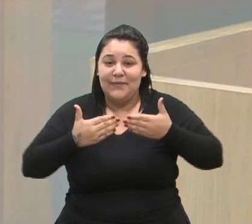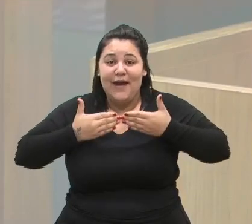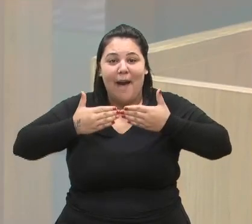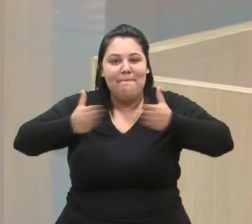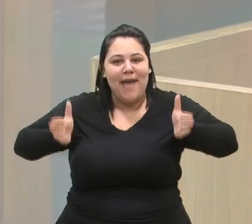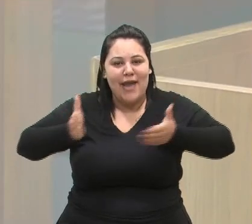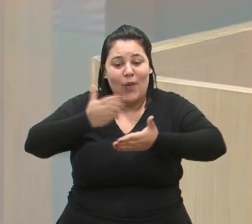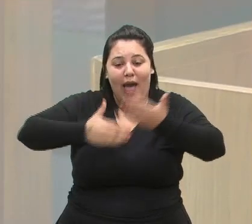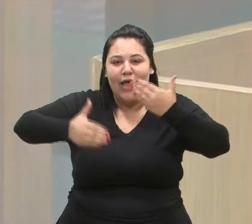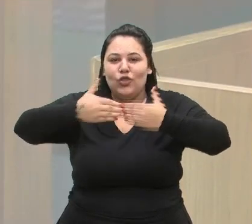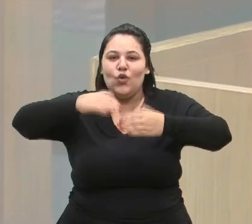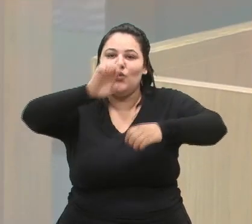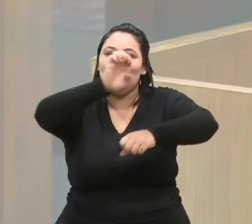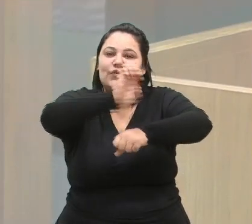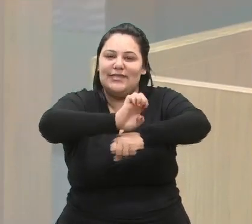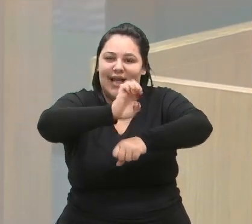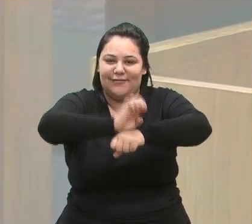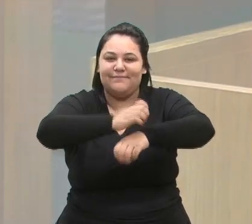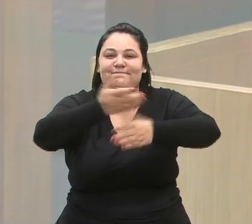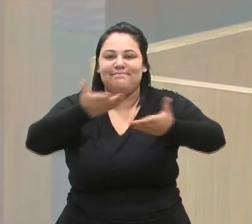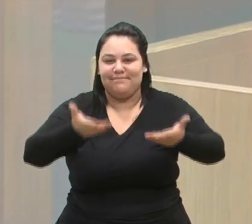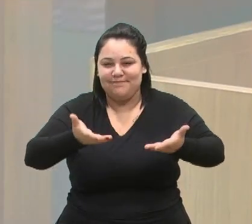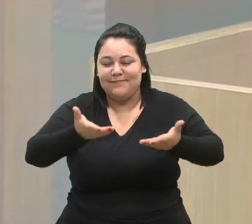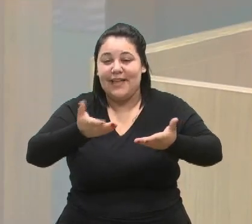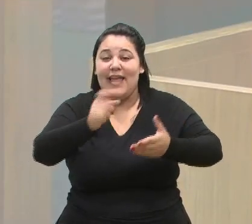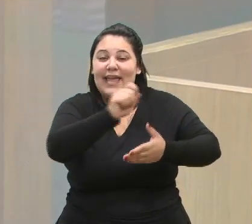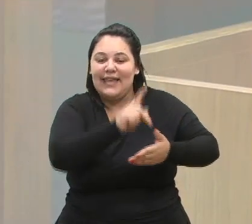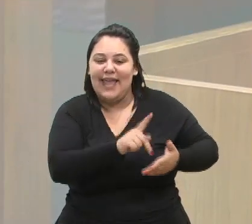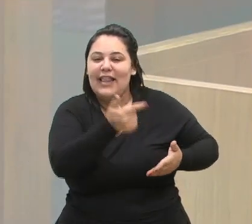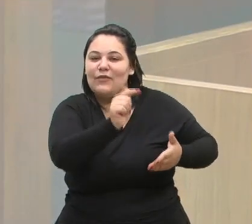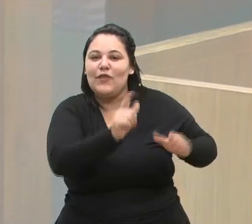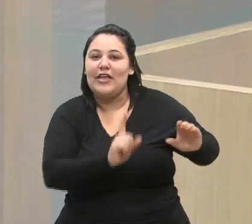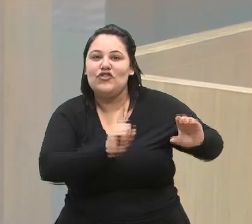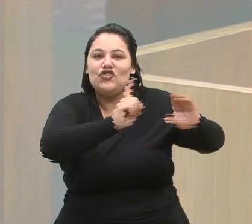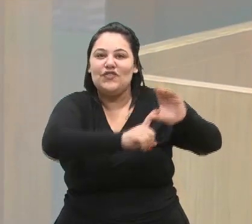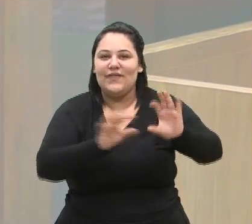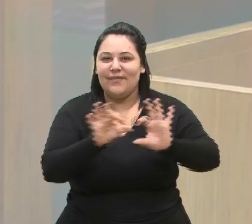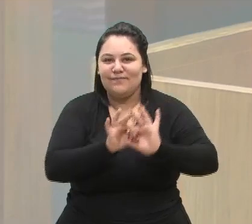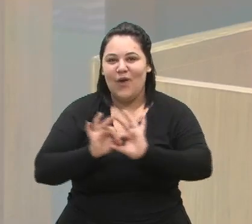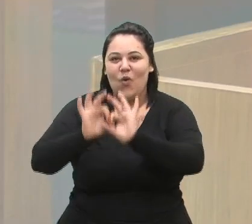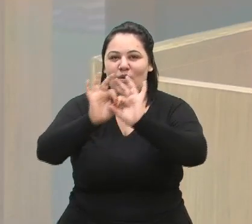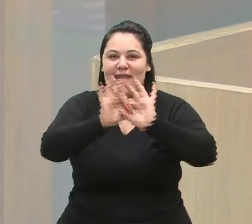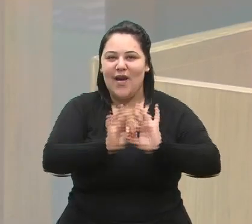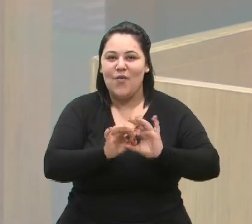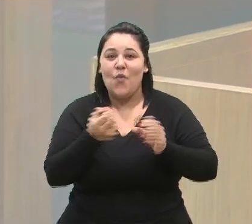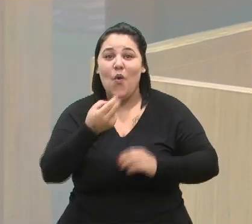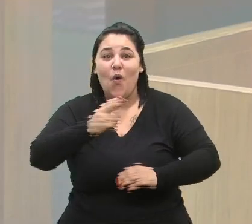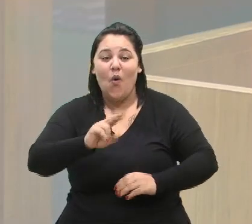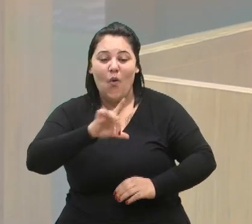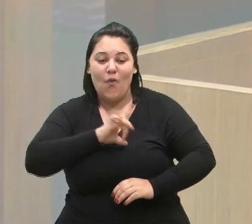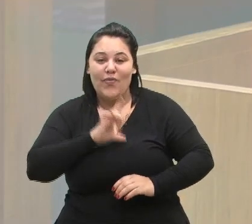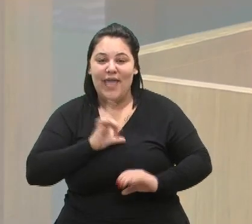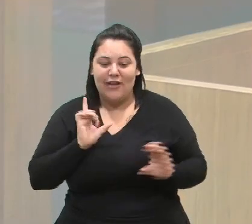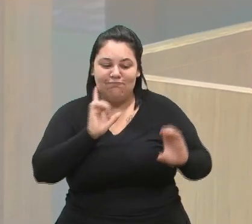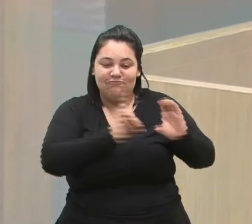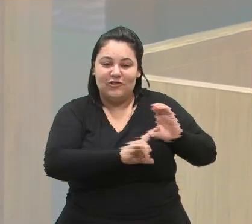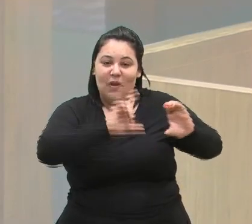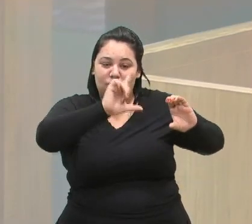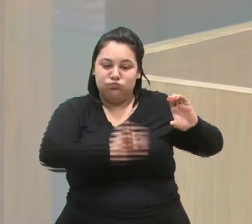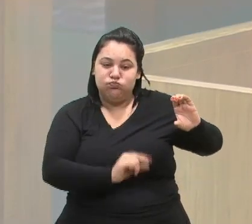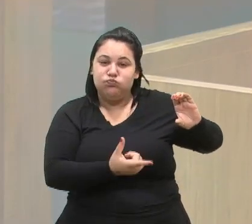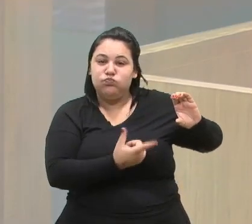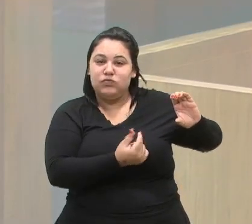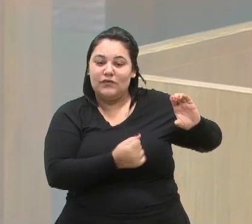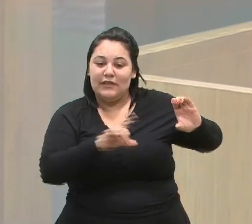os estados da federação. Aqueles que não possuem dívida com a União ou têm dívidas de menor valor terão